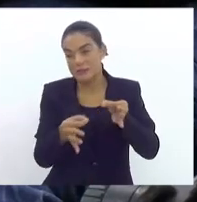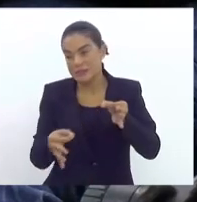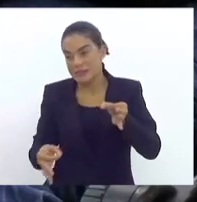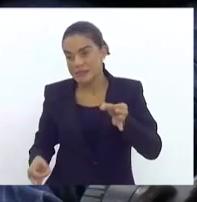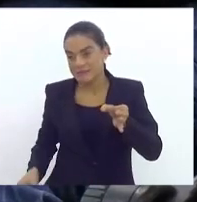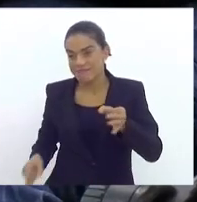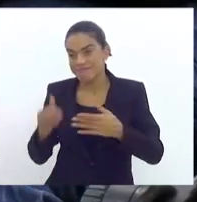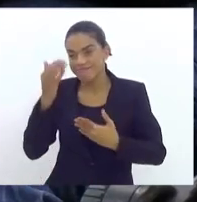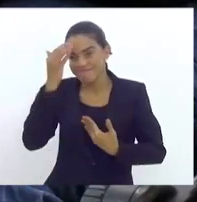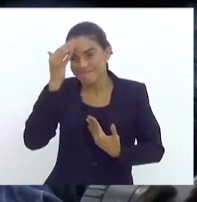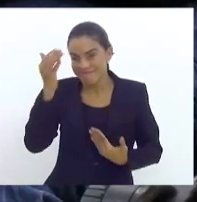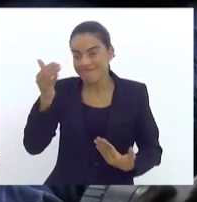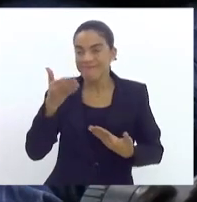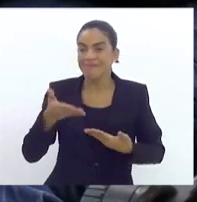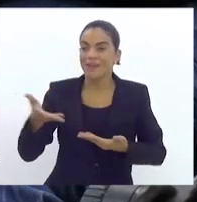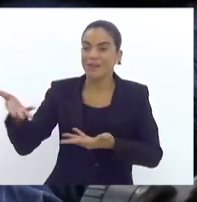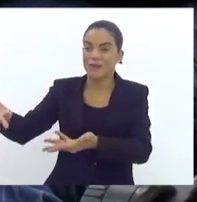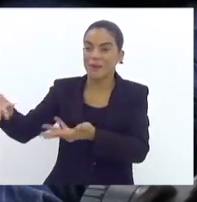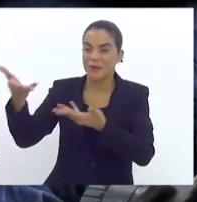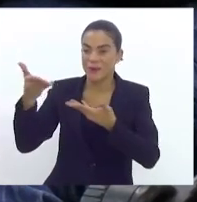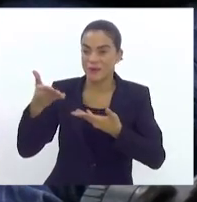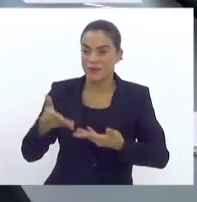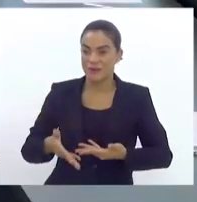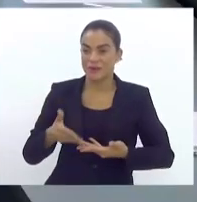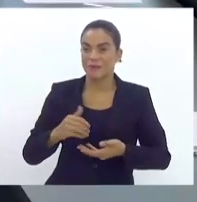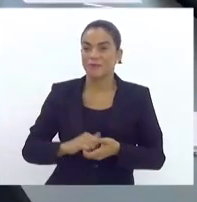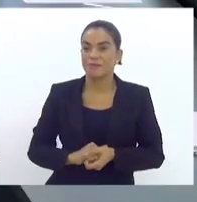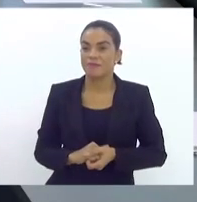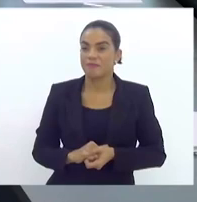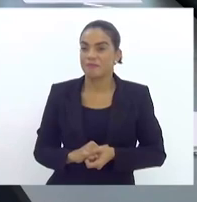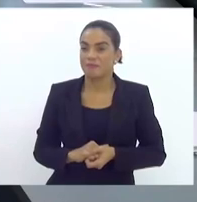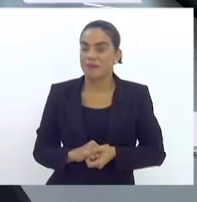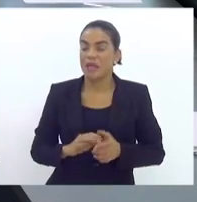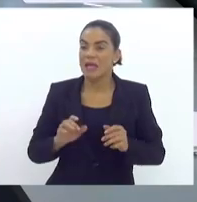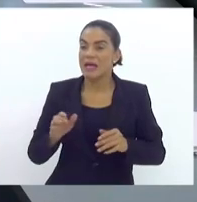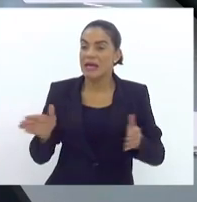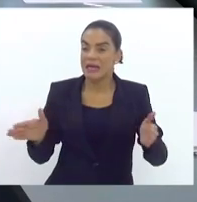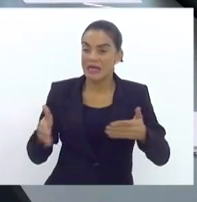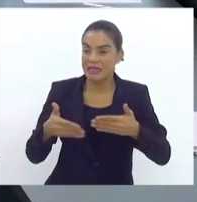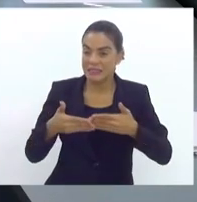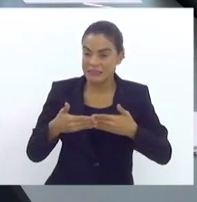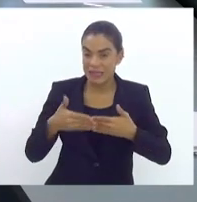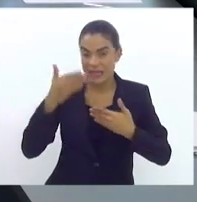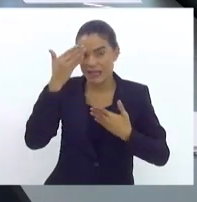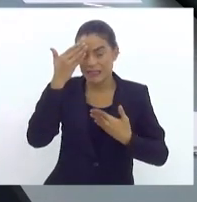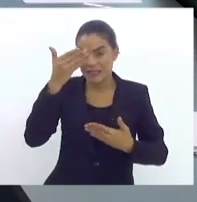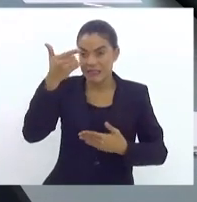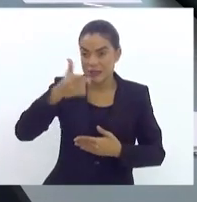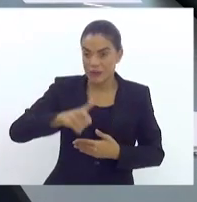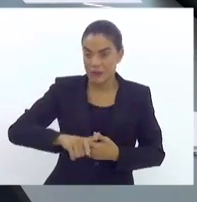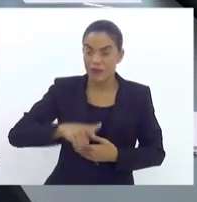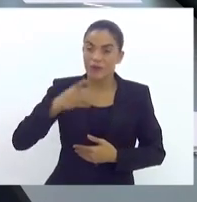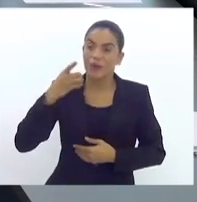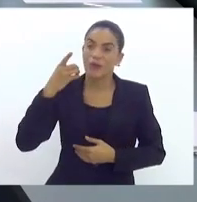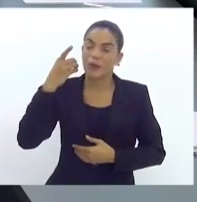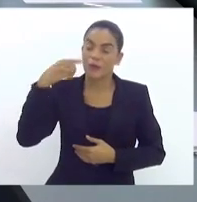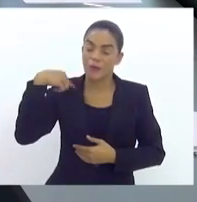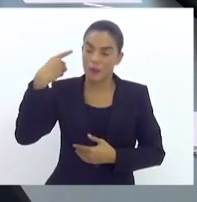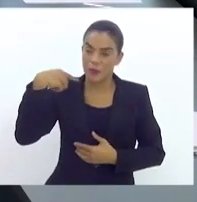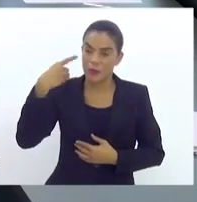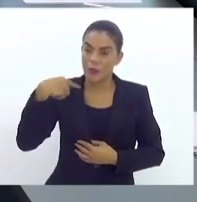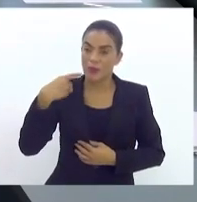tempo e Agradeço pelo convite espero ter contribuído isso aqui era antes de encerrar já agradecendo mais uma vez ao Dr saway